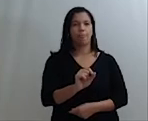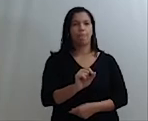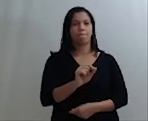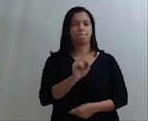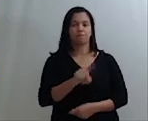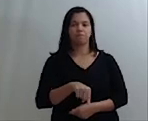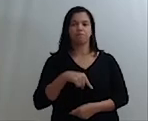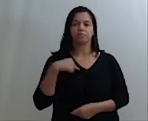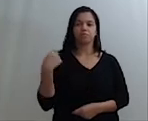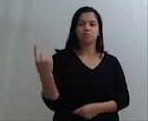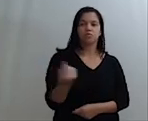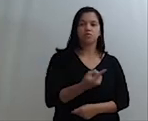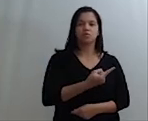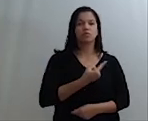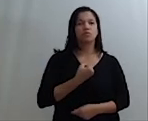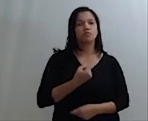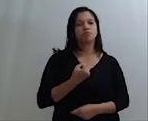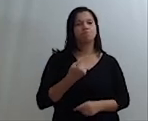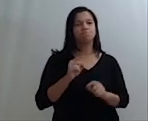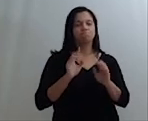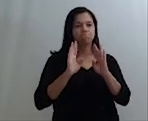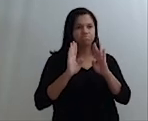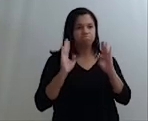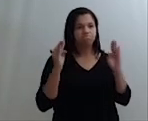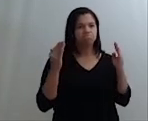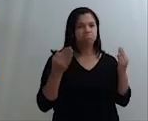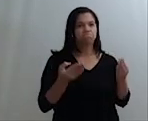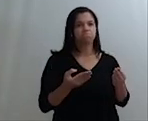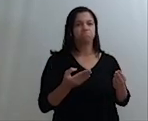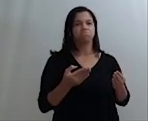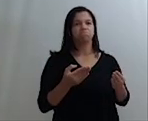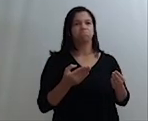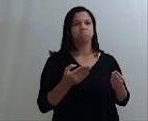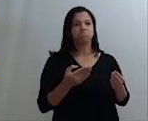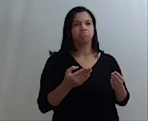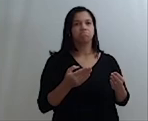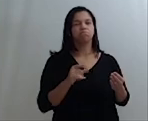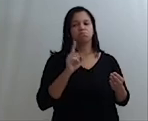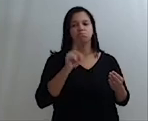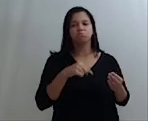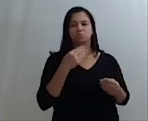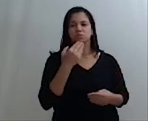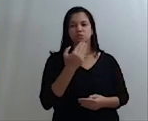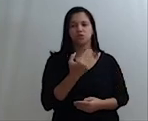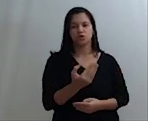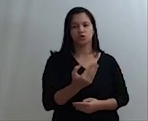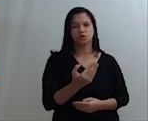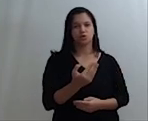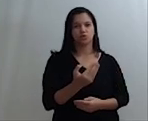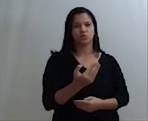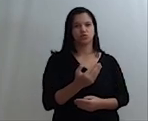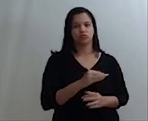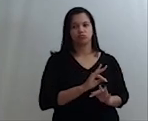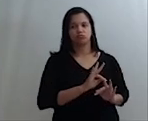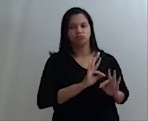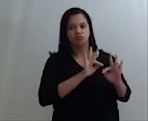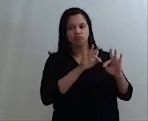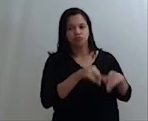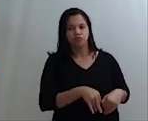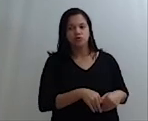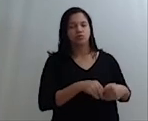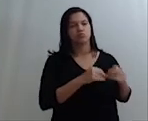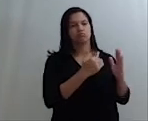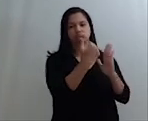o o houve um um pedido após o encerramento da instrução processual